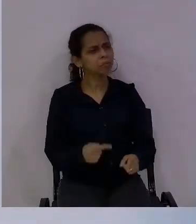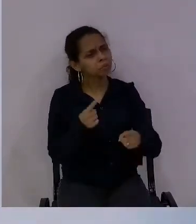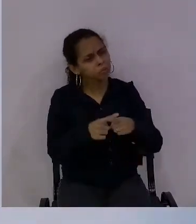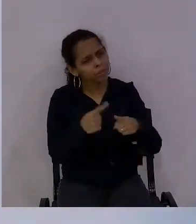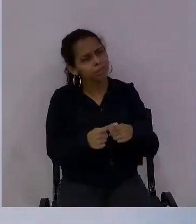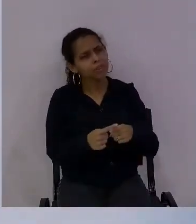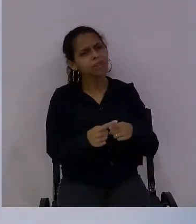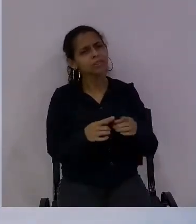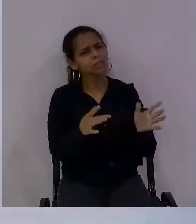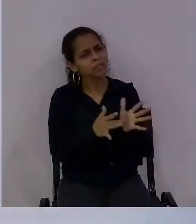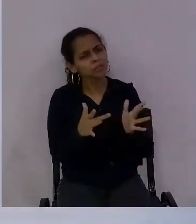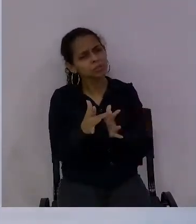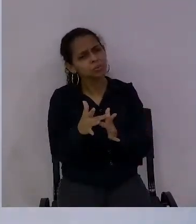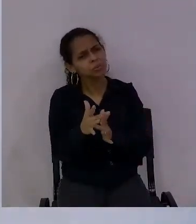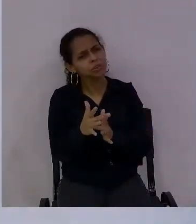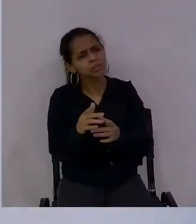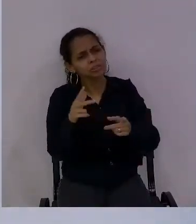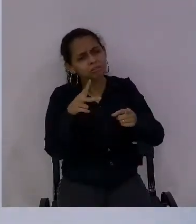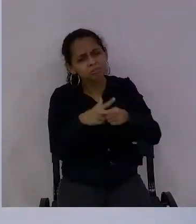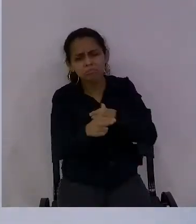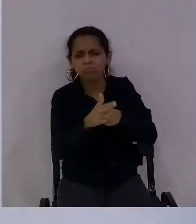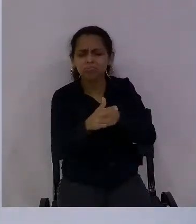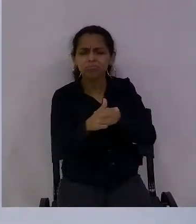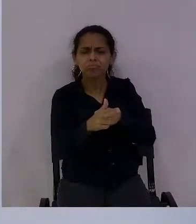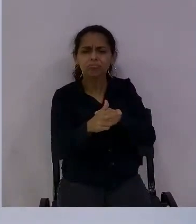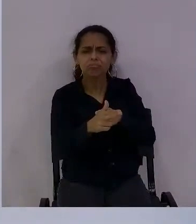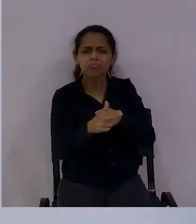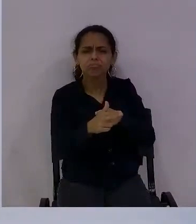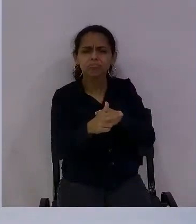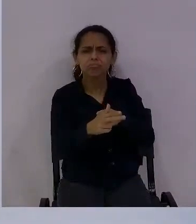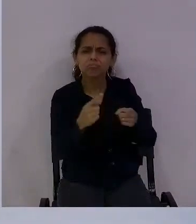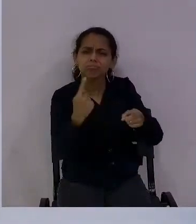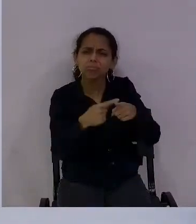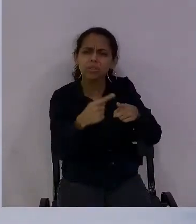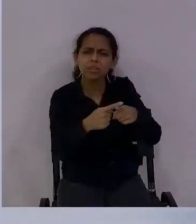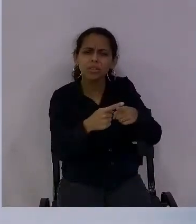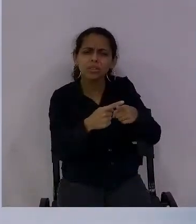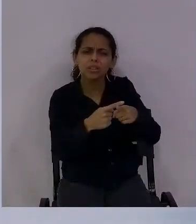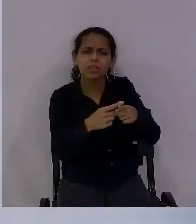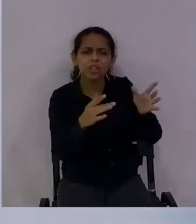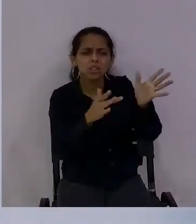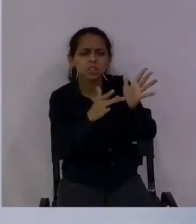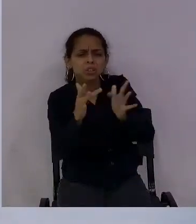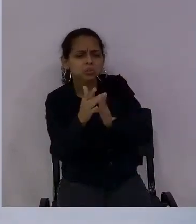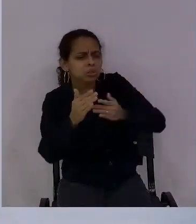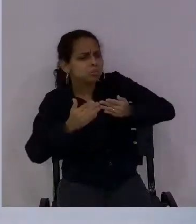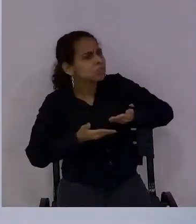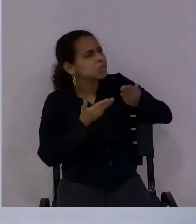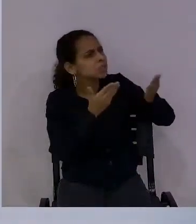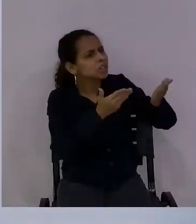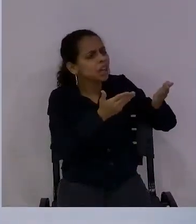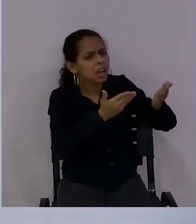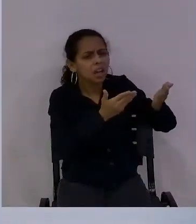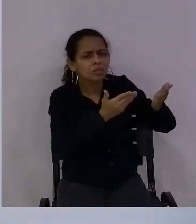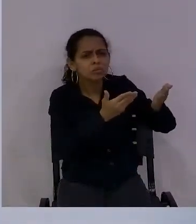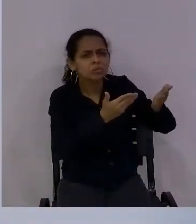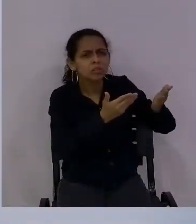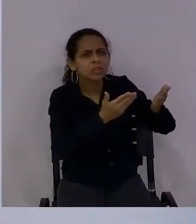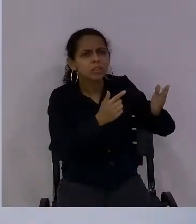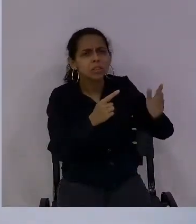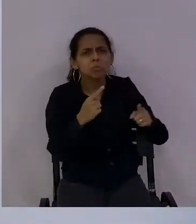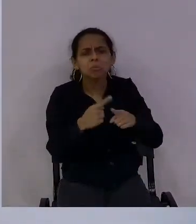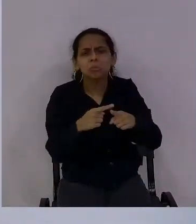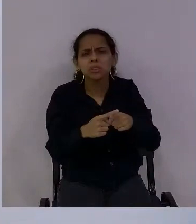foi Jesus circuncidado? Por que foi ele apresentado ao templo? Por que foi ele consagrado no templo? Por que